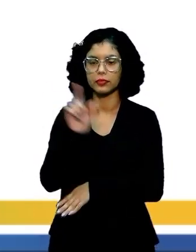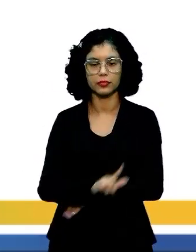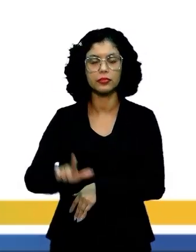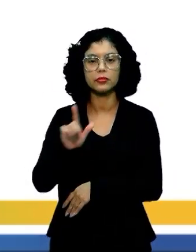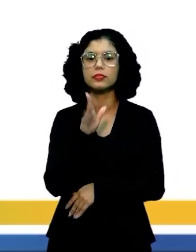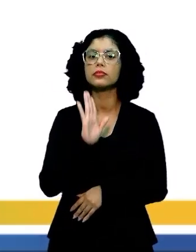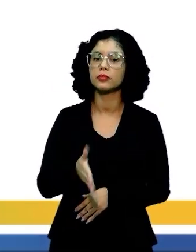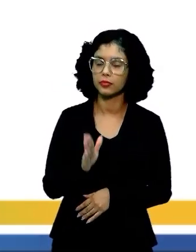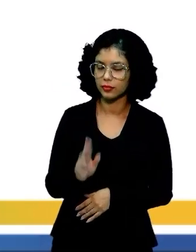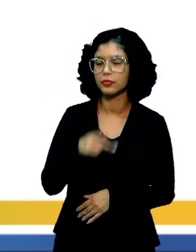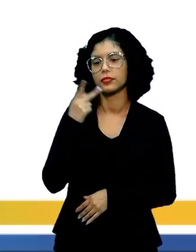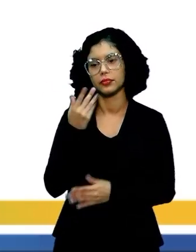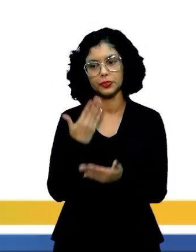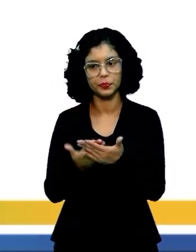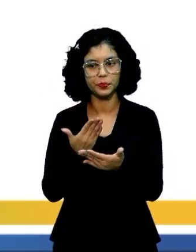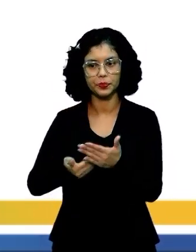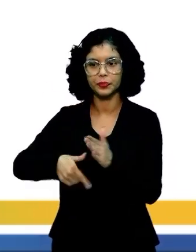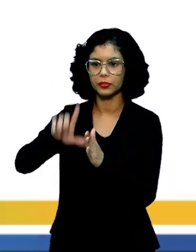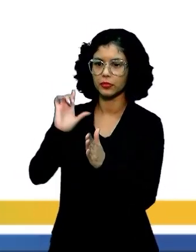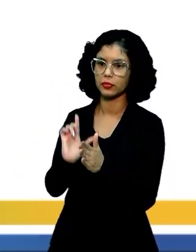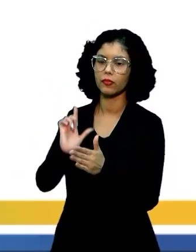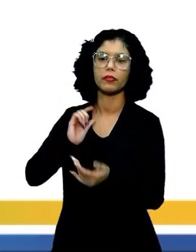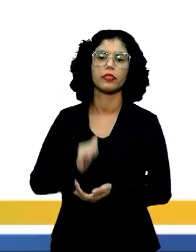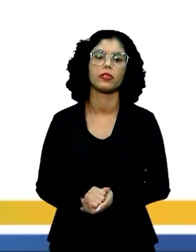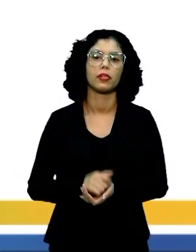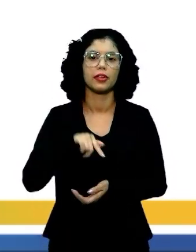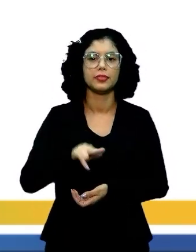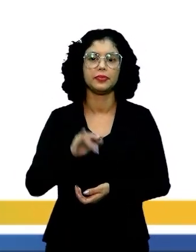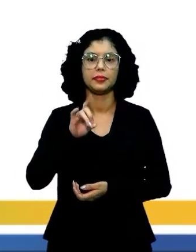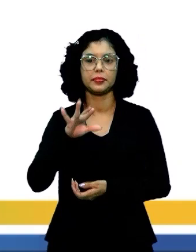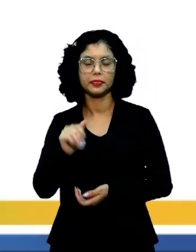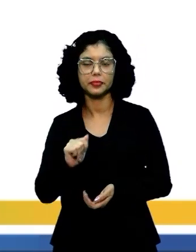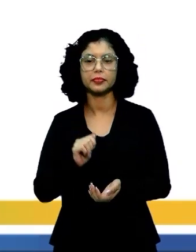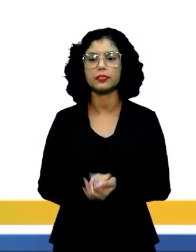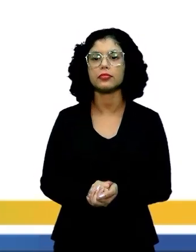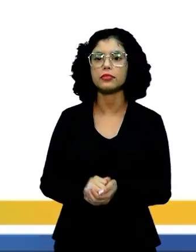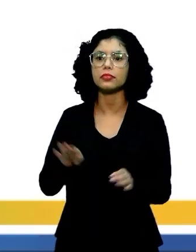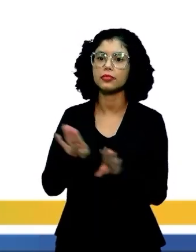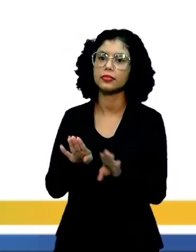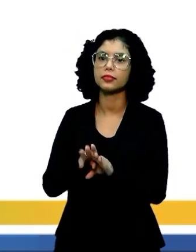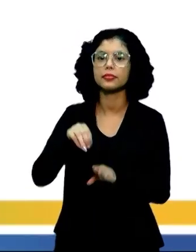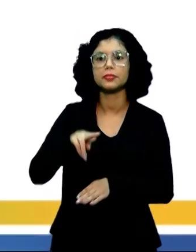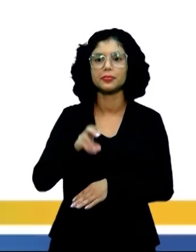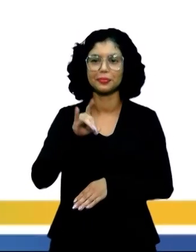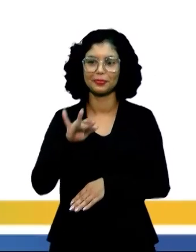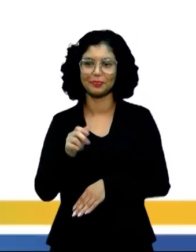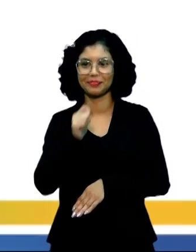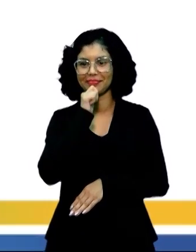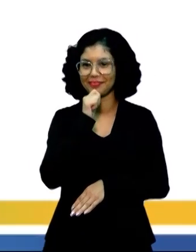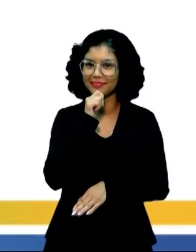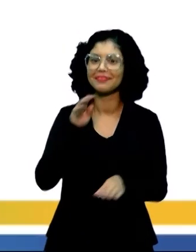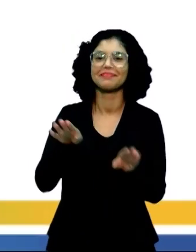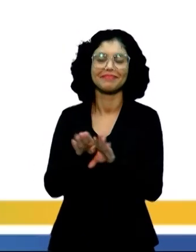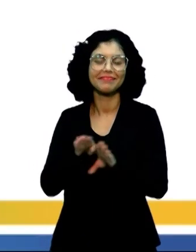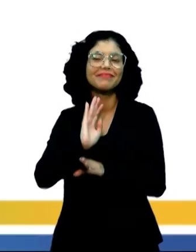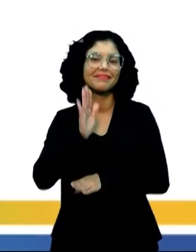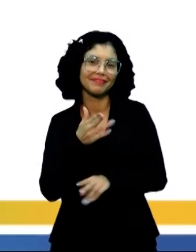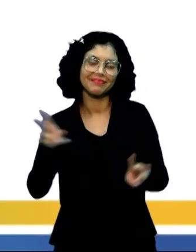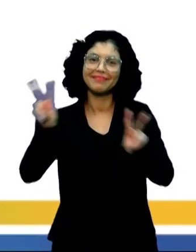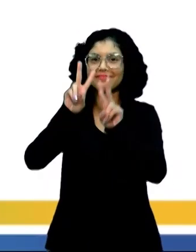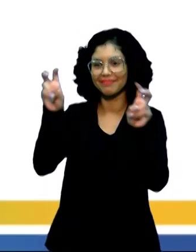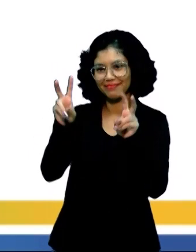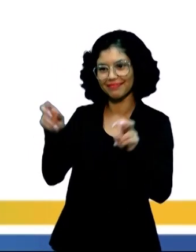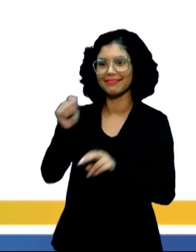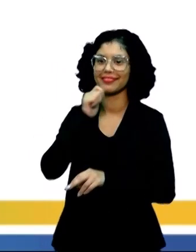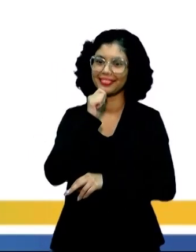também já mencionado em aulas anteriores. Quincas Borba e Memórias Póstumas de Brás Cubas, também já abordadas,